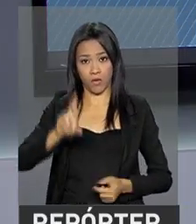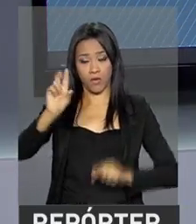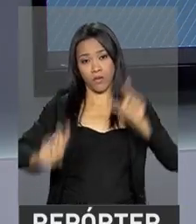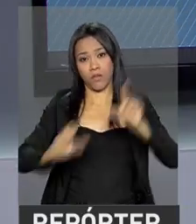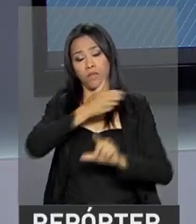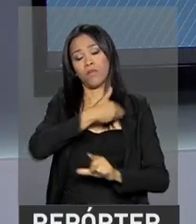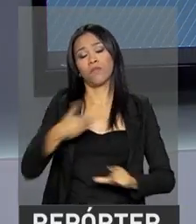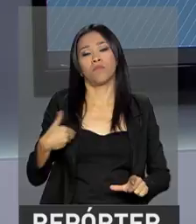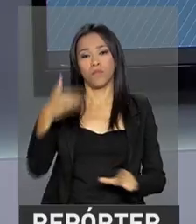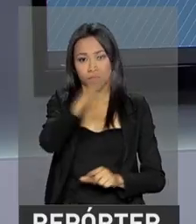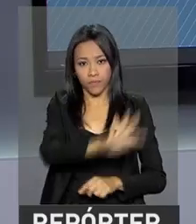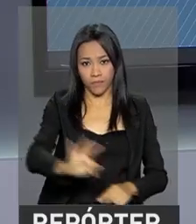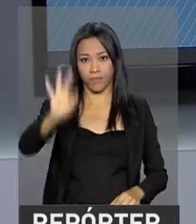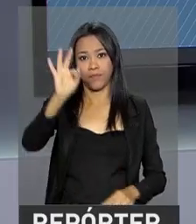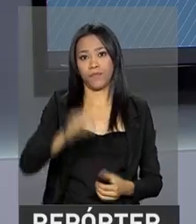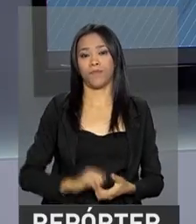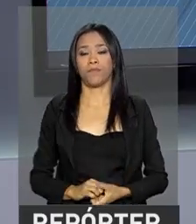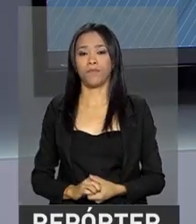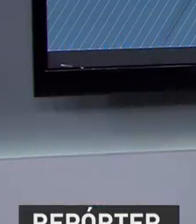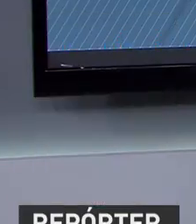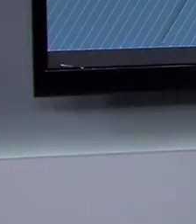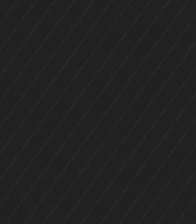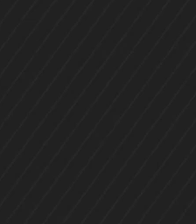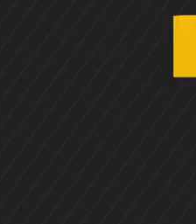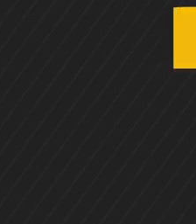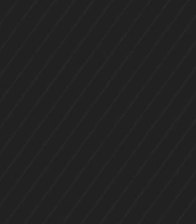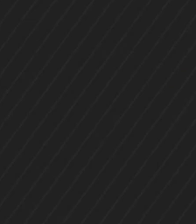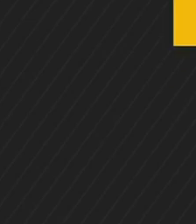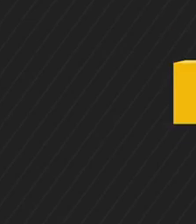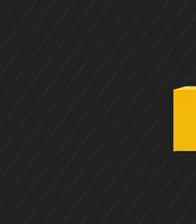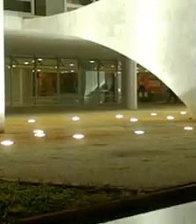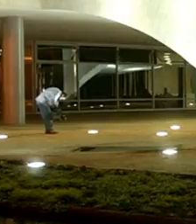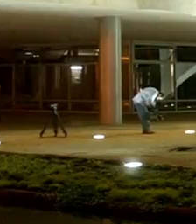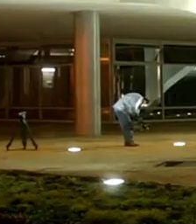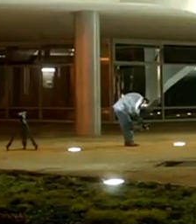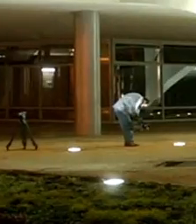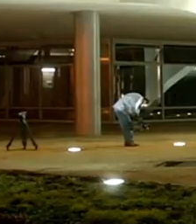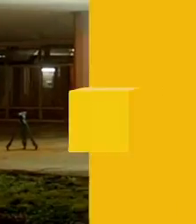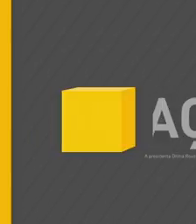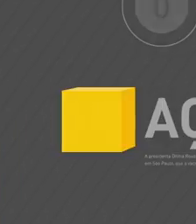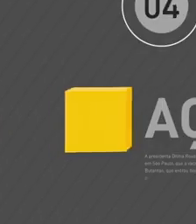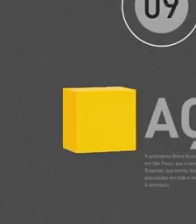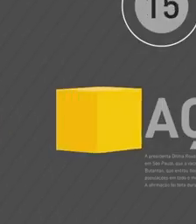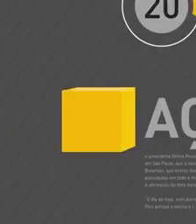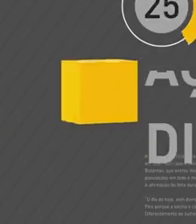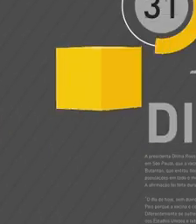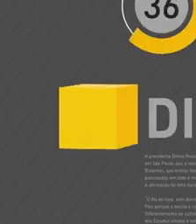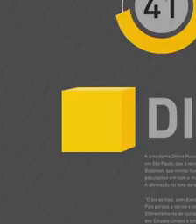NBR, a TV do Governo Federal.